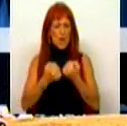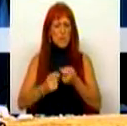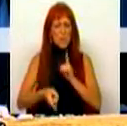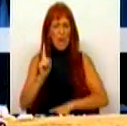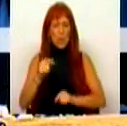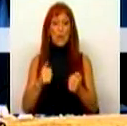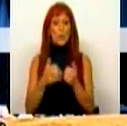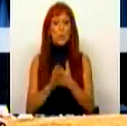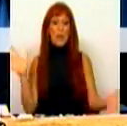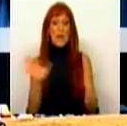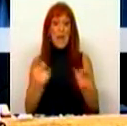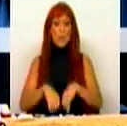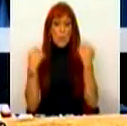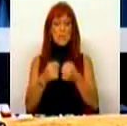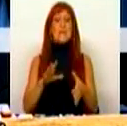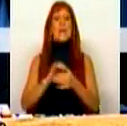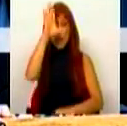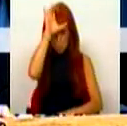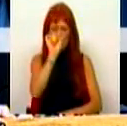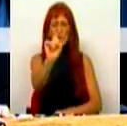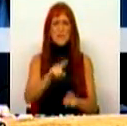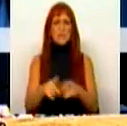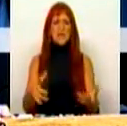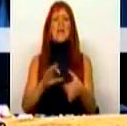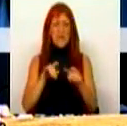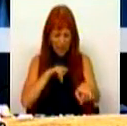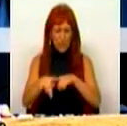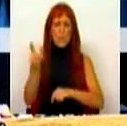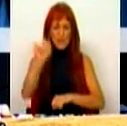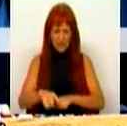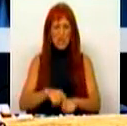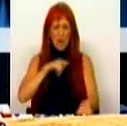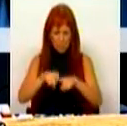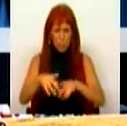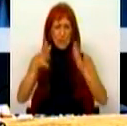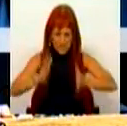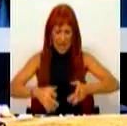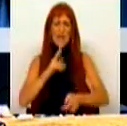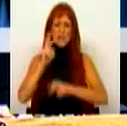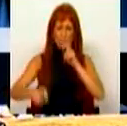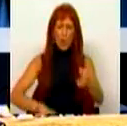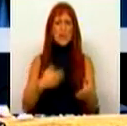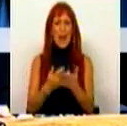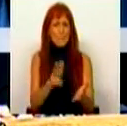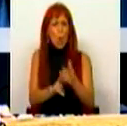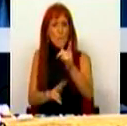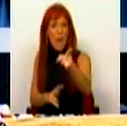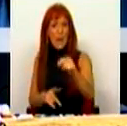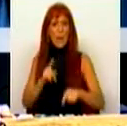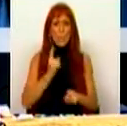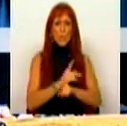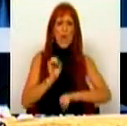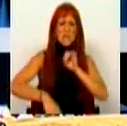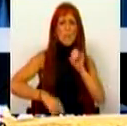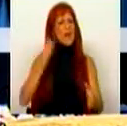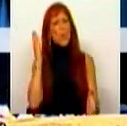e tudo o que diz respeito à sociedade, diz respeito ao Governo, diz respeito à política e temos de ter políticas que deem resposta a esta realidade. Porque o que está em